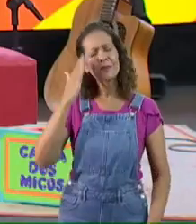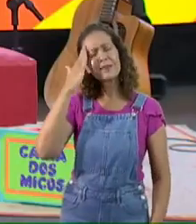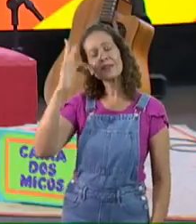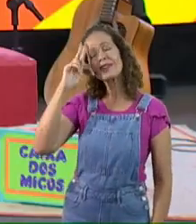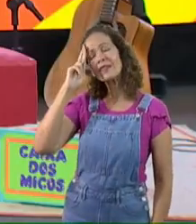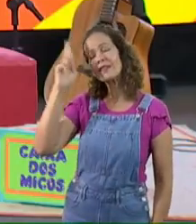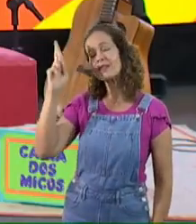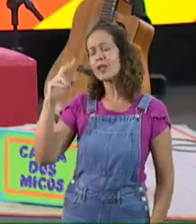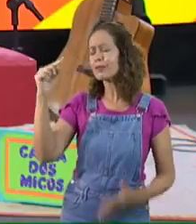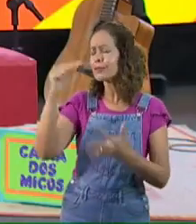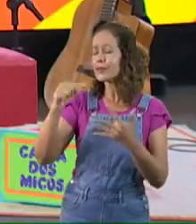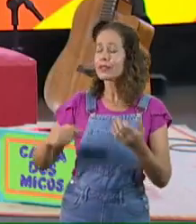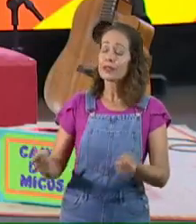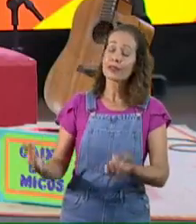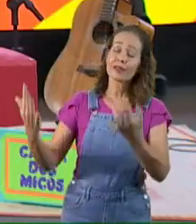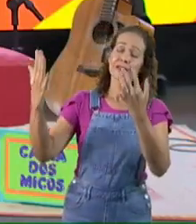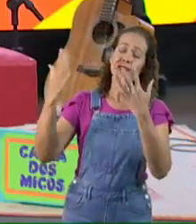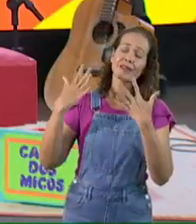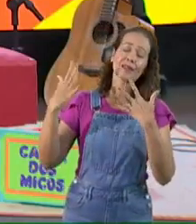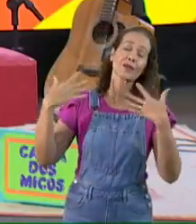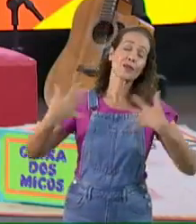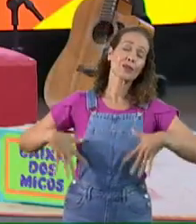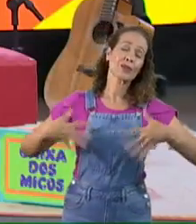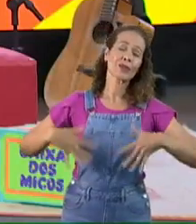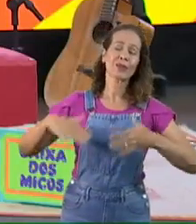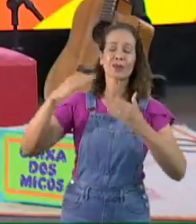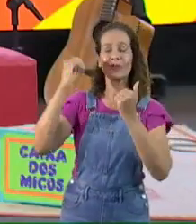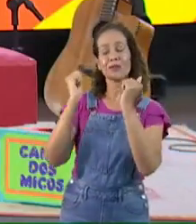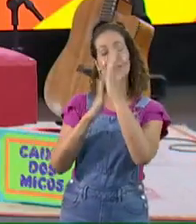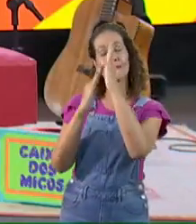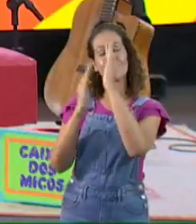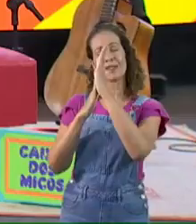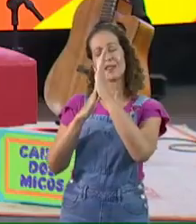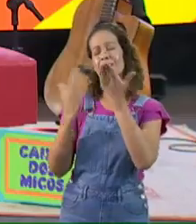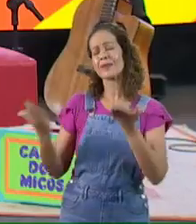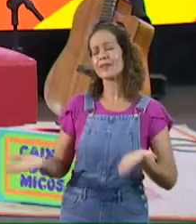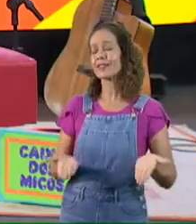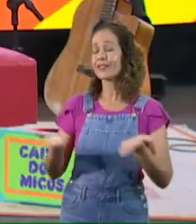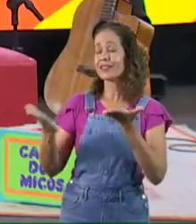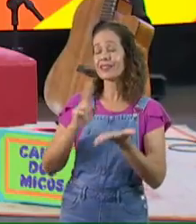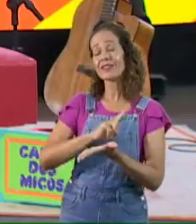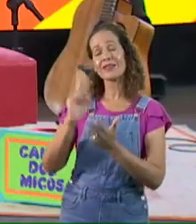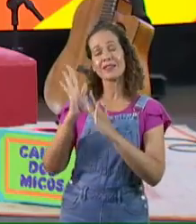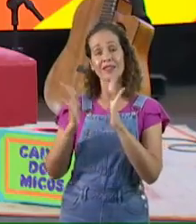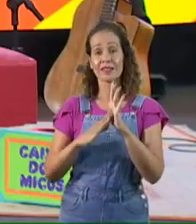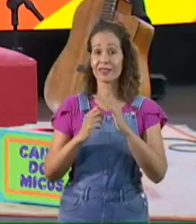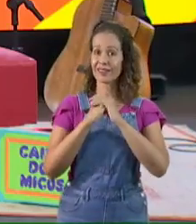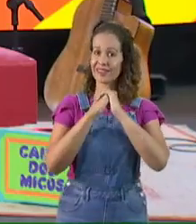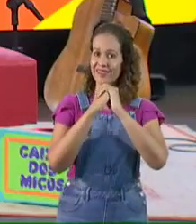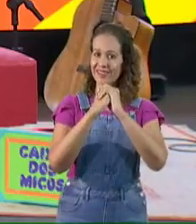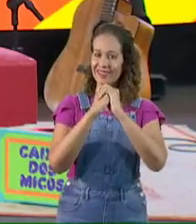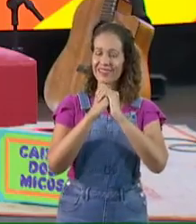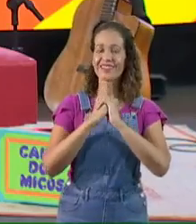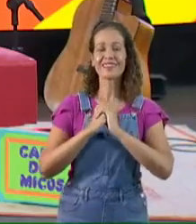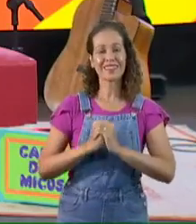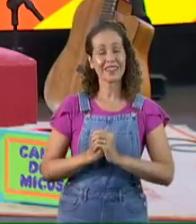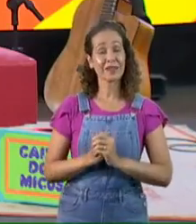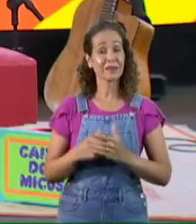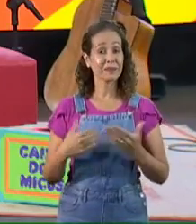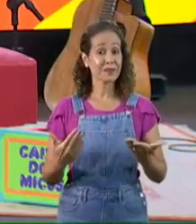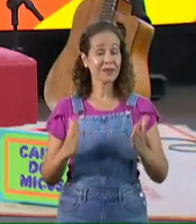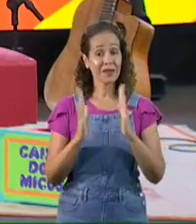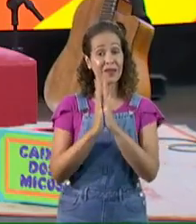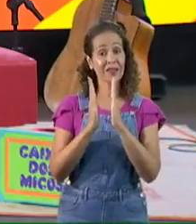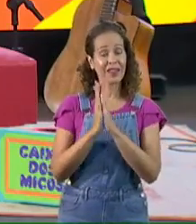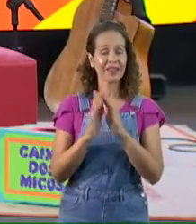por tudo que o Senhor tem feito por nós. Te louvamos e te bendizemos. No nome de Jesus, amém. E além de